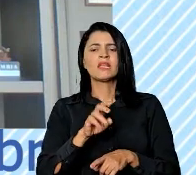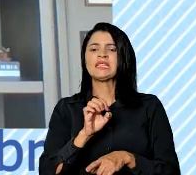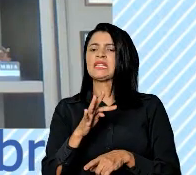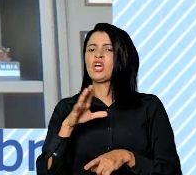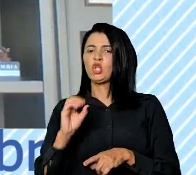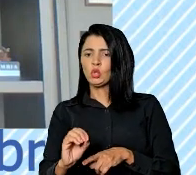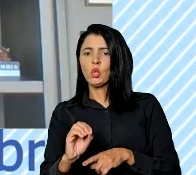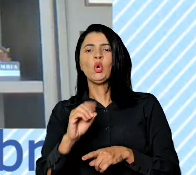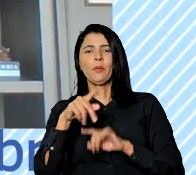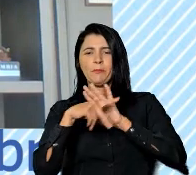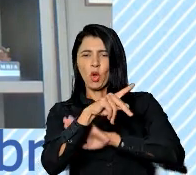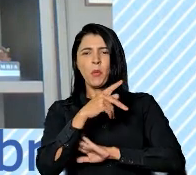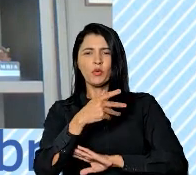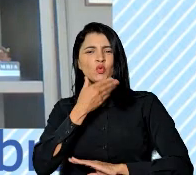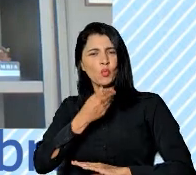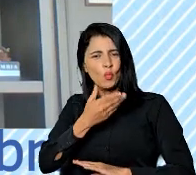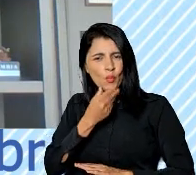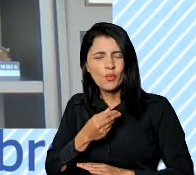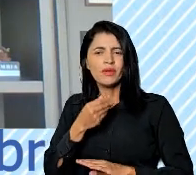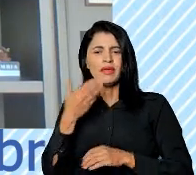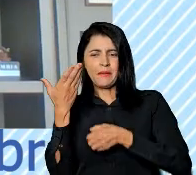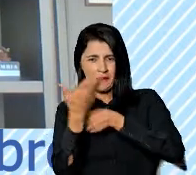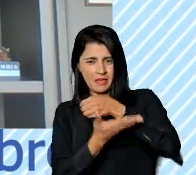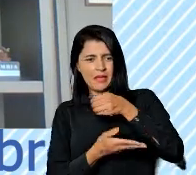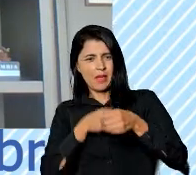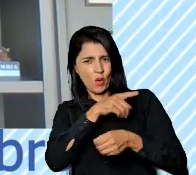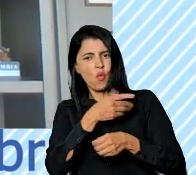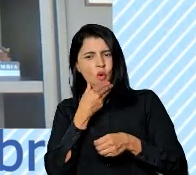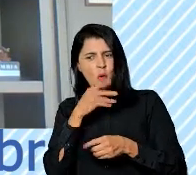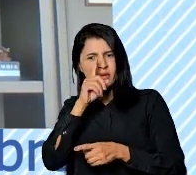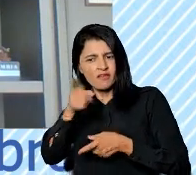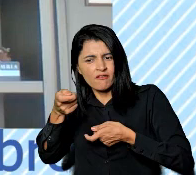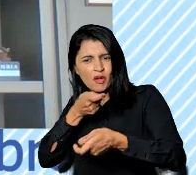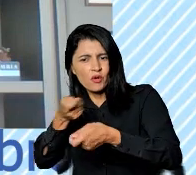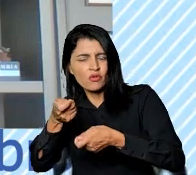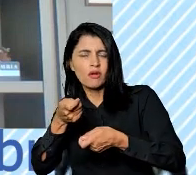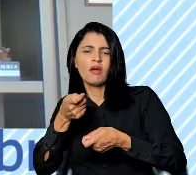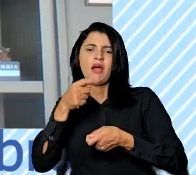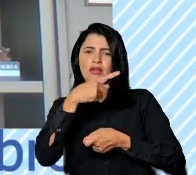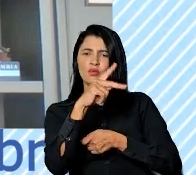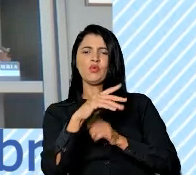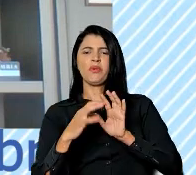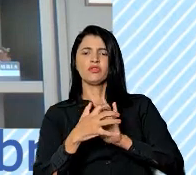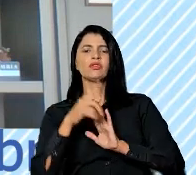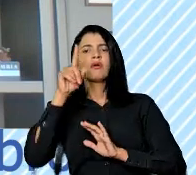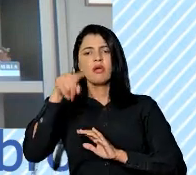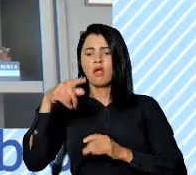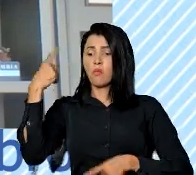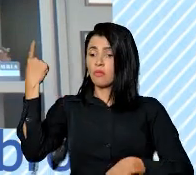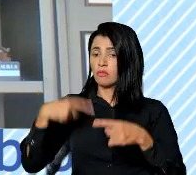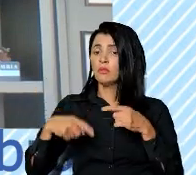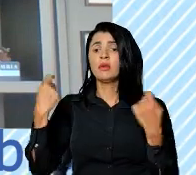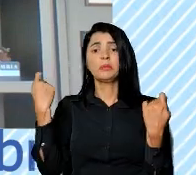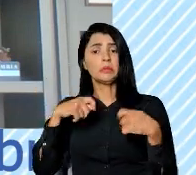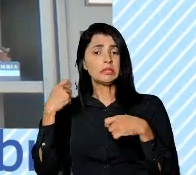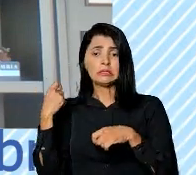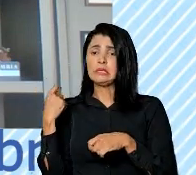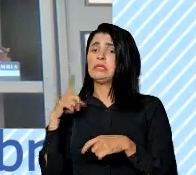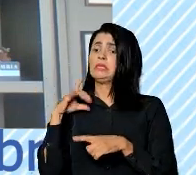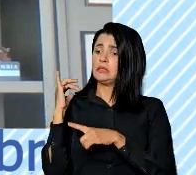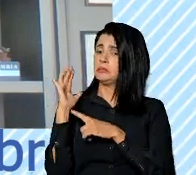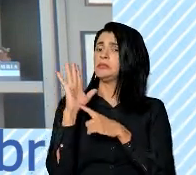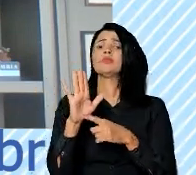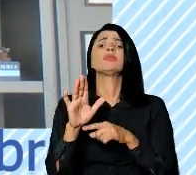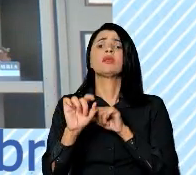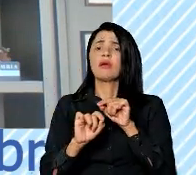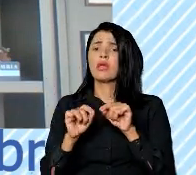masculinidade e sendo pautada pelos homens que dirigem os seus partidos. Então, esta é uma discussão que precisa ser colocada quando nós defendemos,